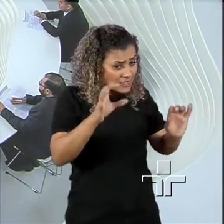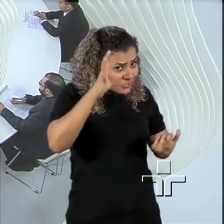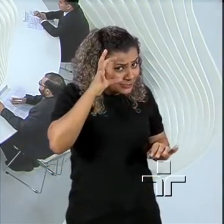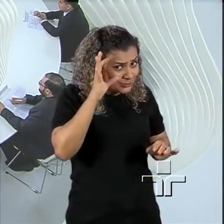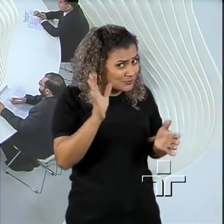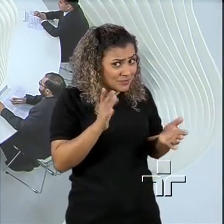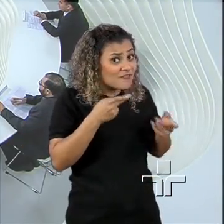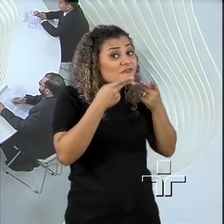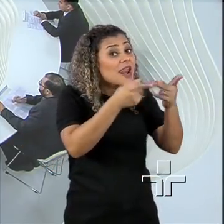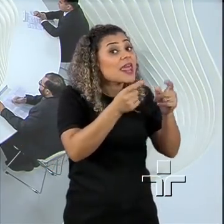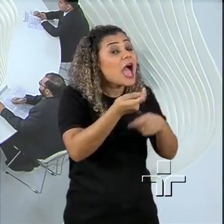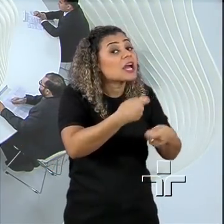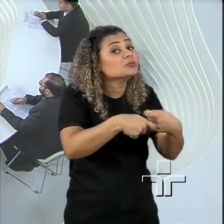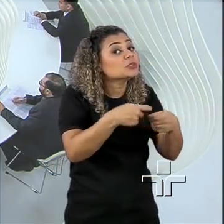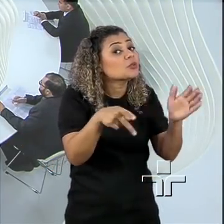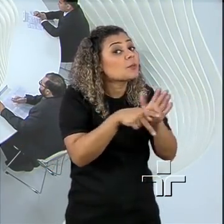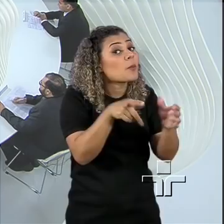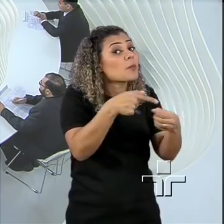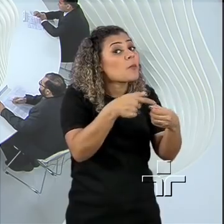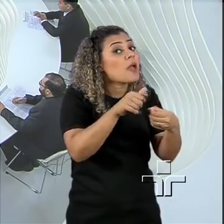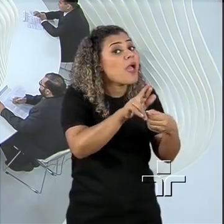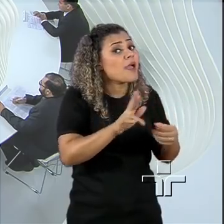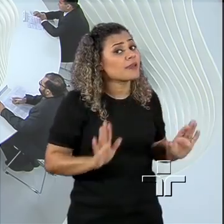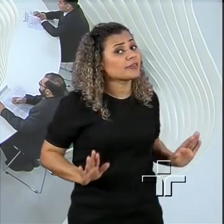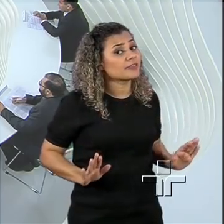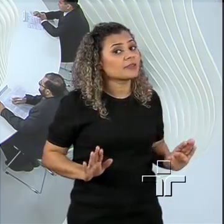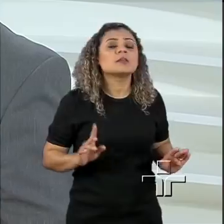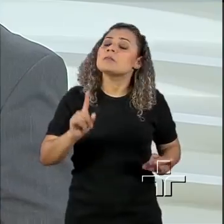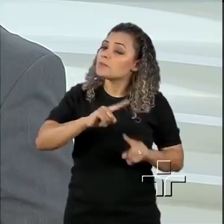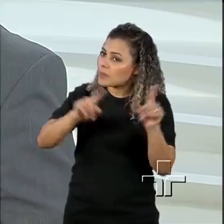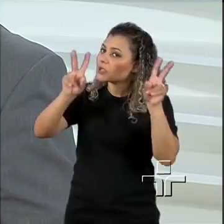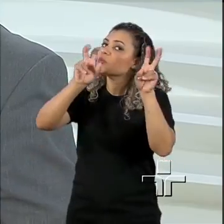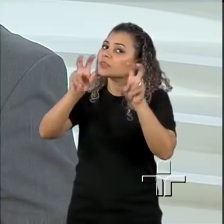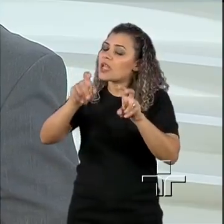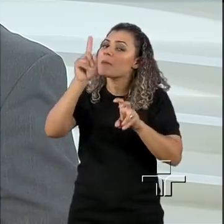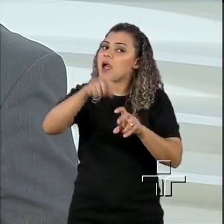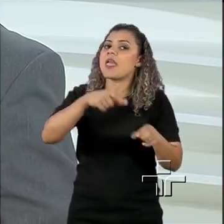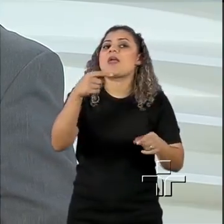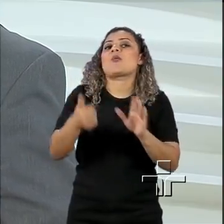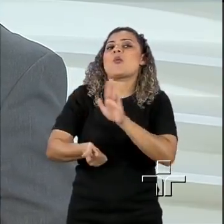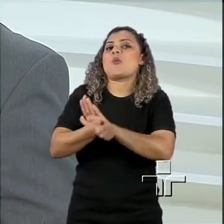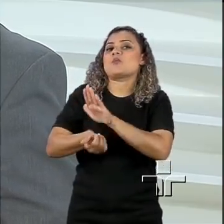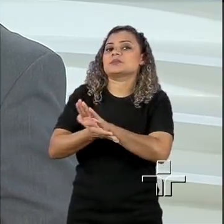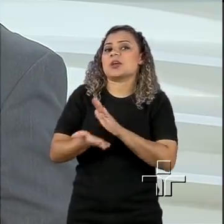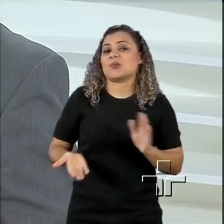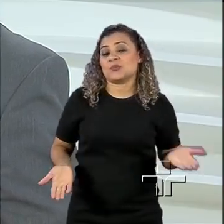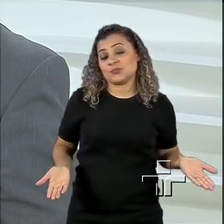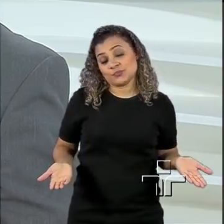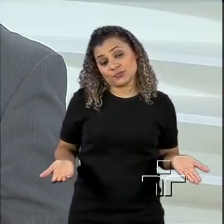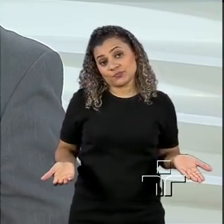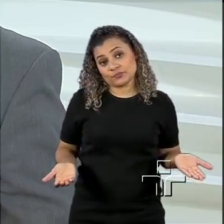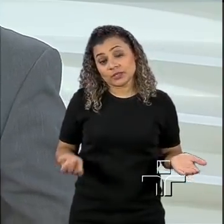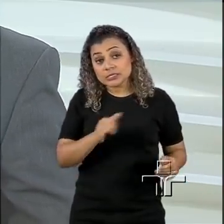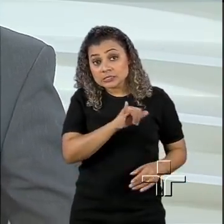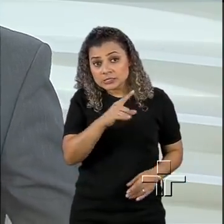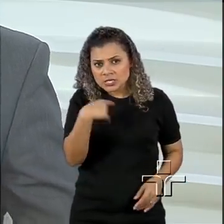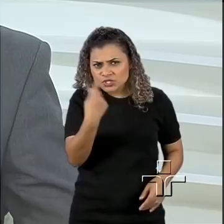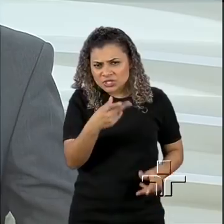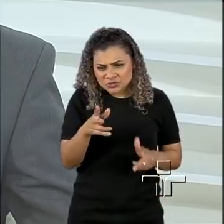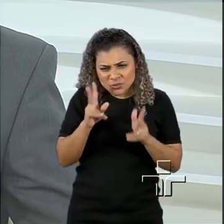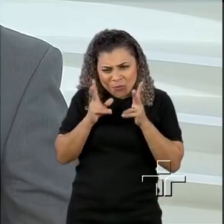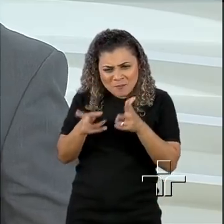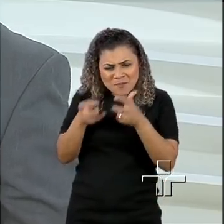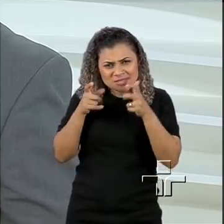mas contra administradores da Petrobras. Mas todo o debate foi em relação à corrupção. Agora, se a gente olhar as pessoas